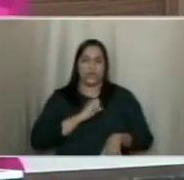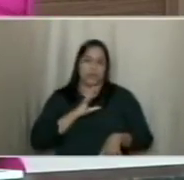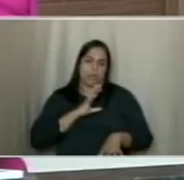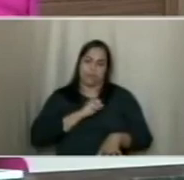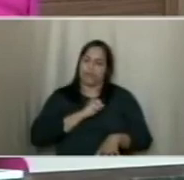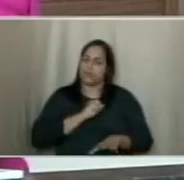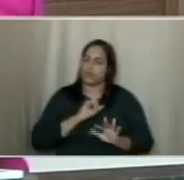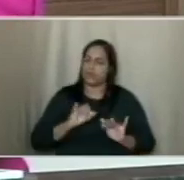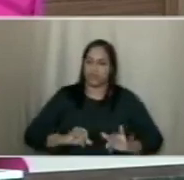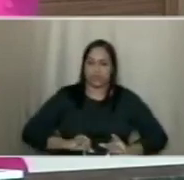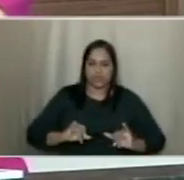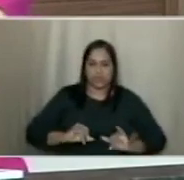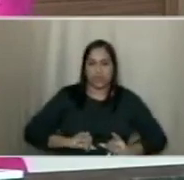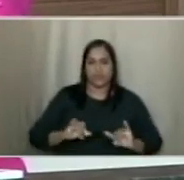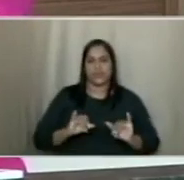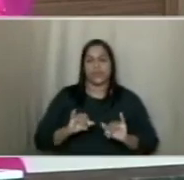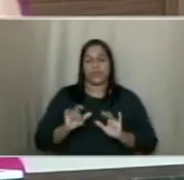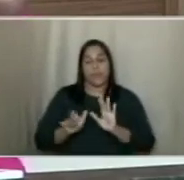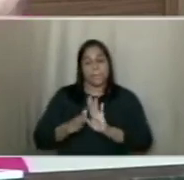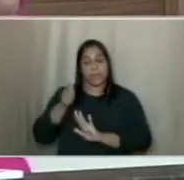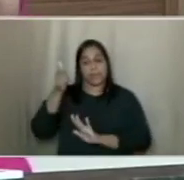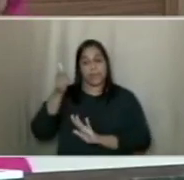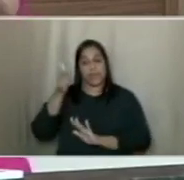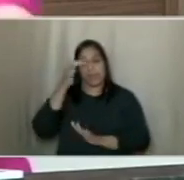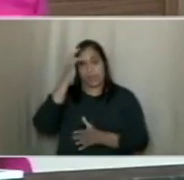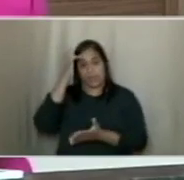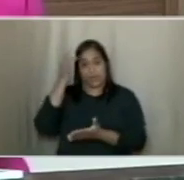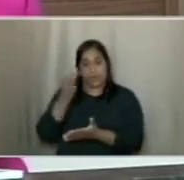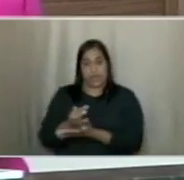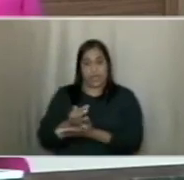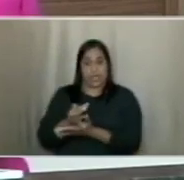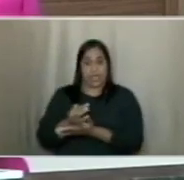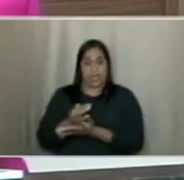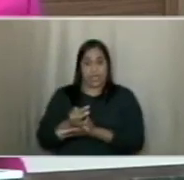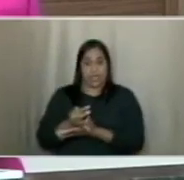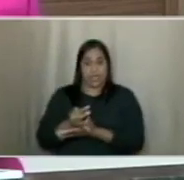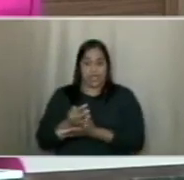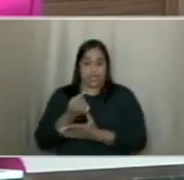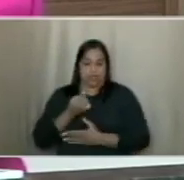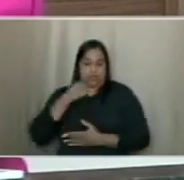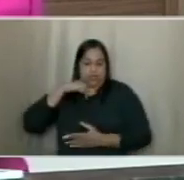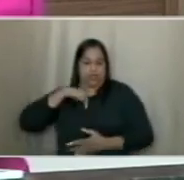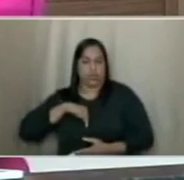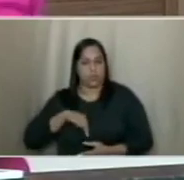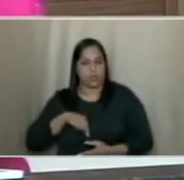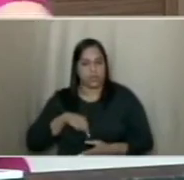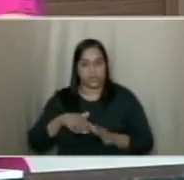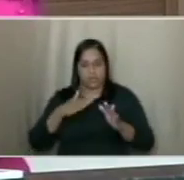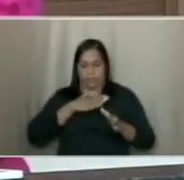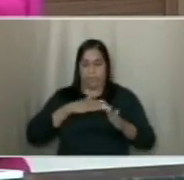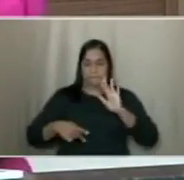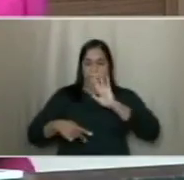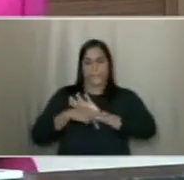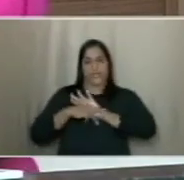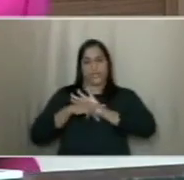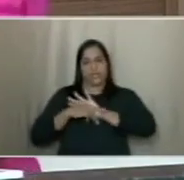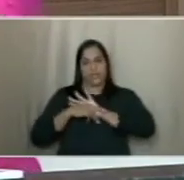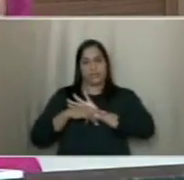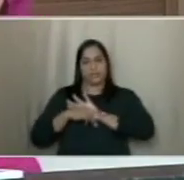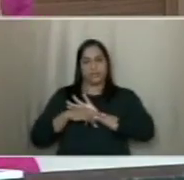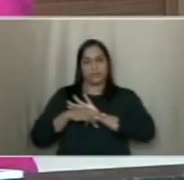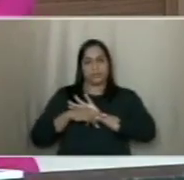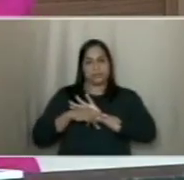amor tudo suporta mas a gente coloca primeiro a fé dos outros que é de caráter subjetivo porque ela pertence a mim é de foro íntimo